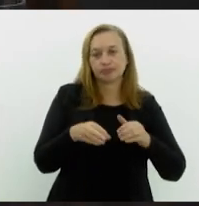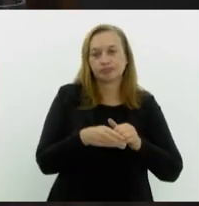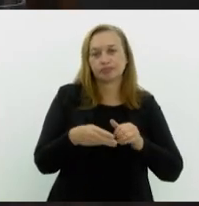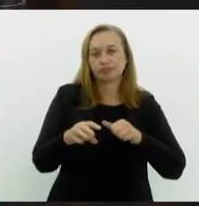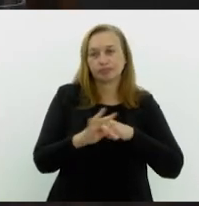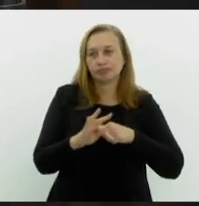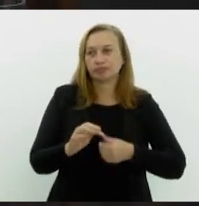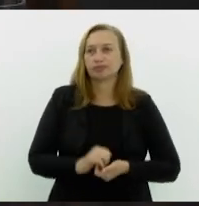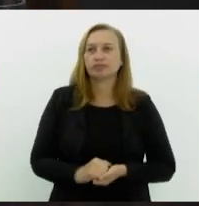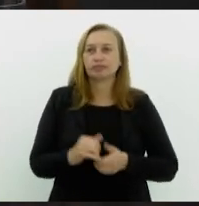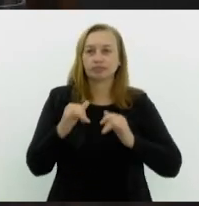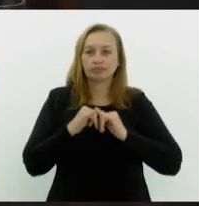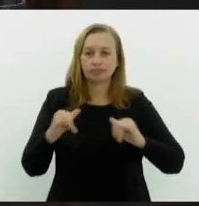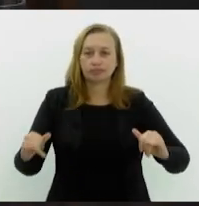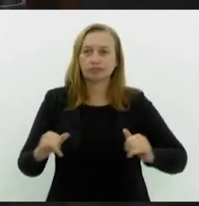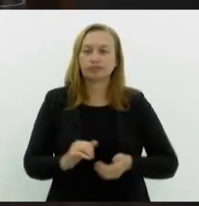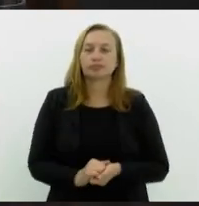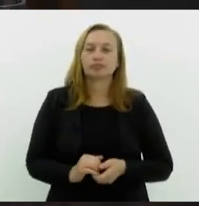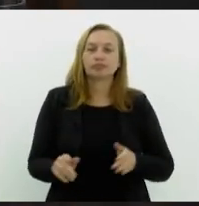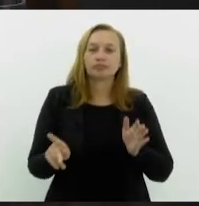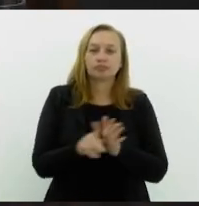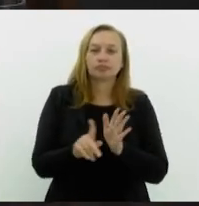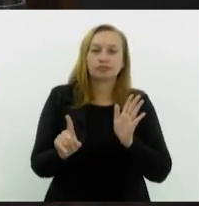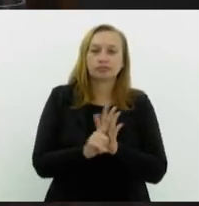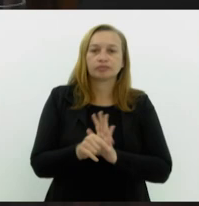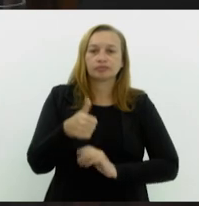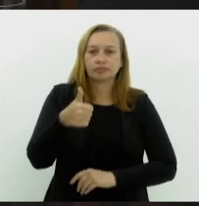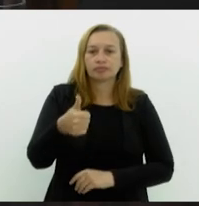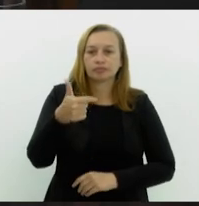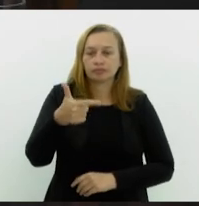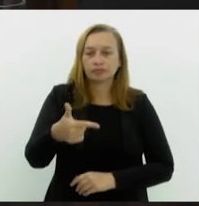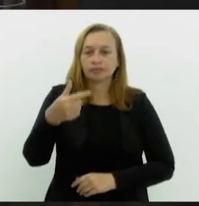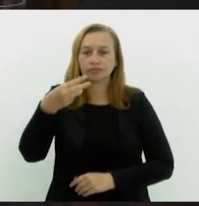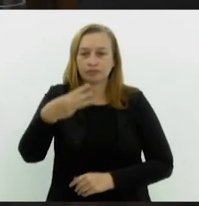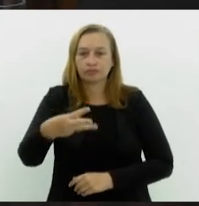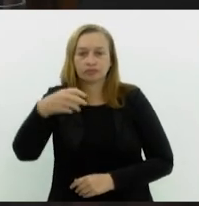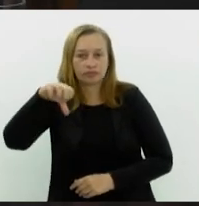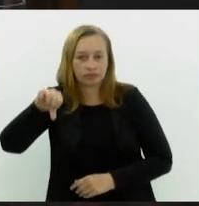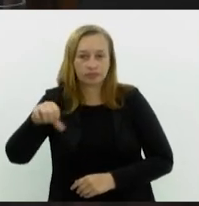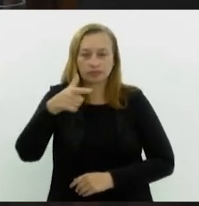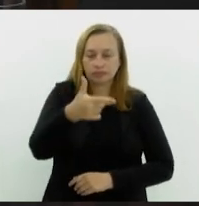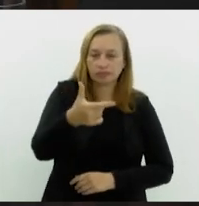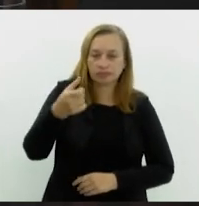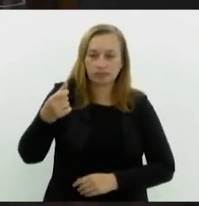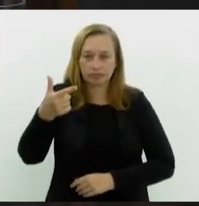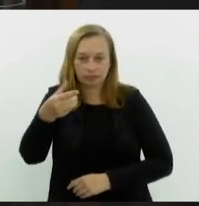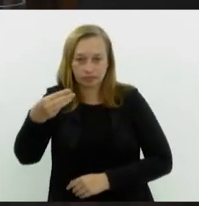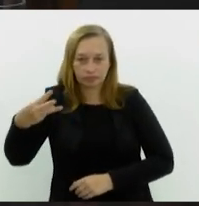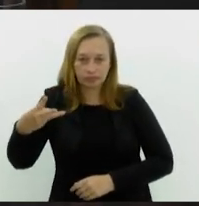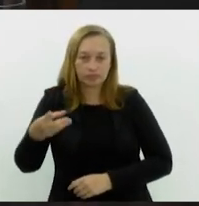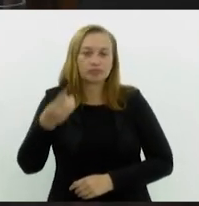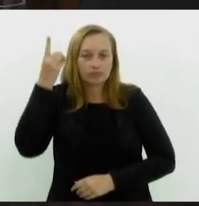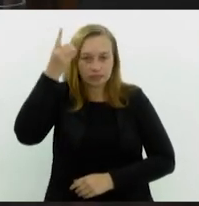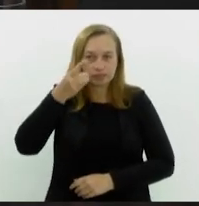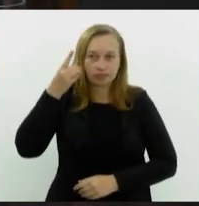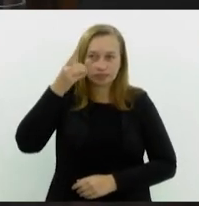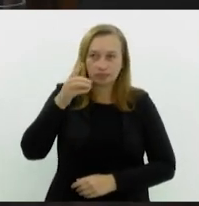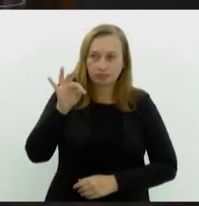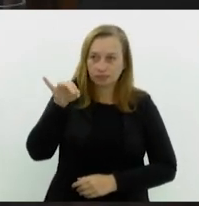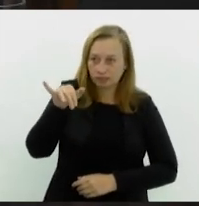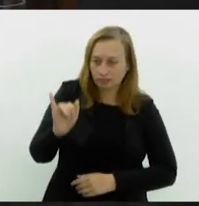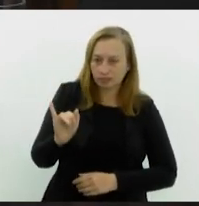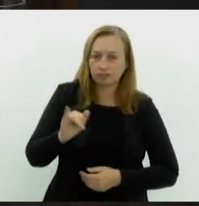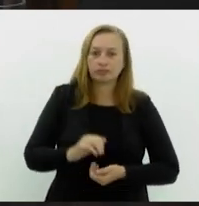comissões. Anuncio projeto de lei número 1239 de 2023, de autoria do deputado Tandy